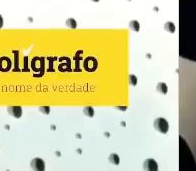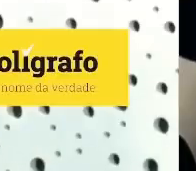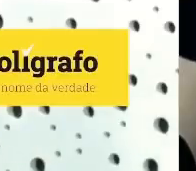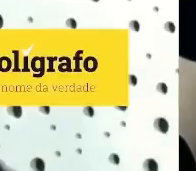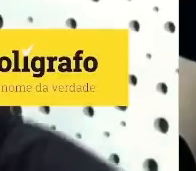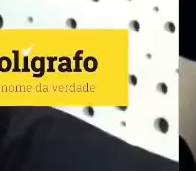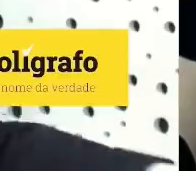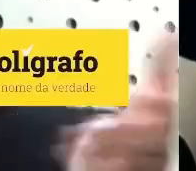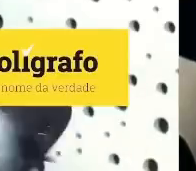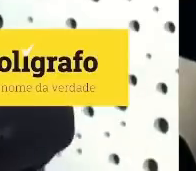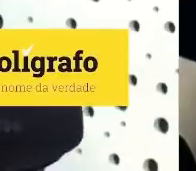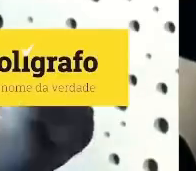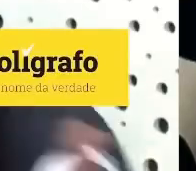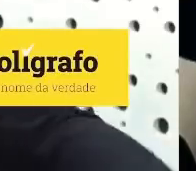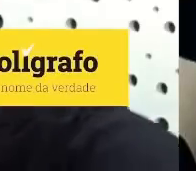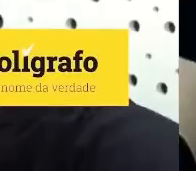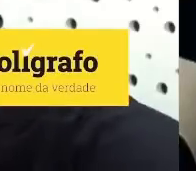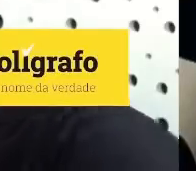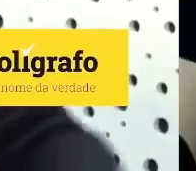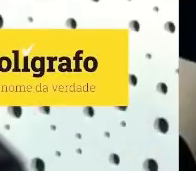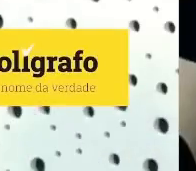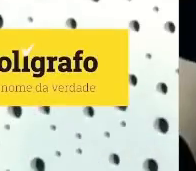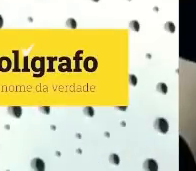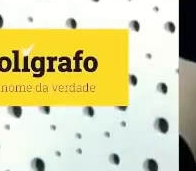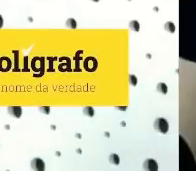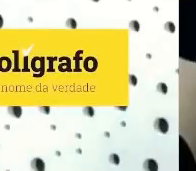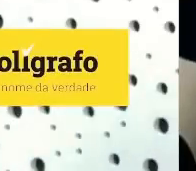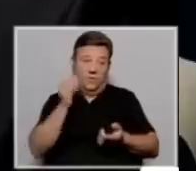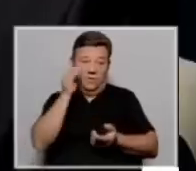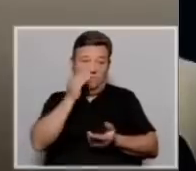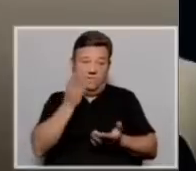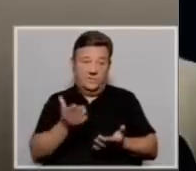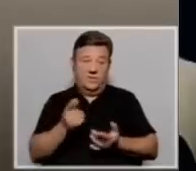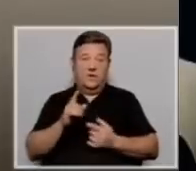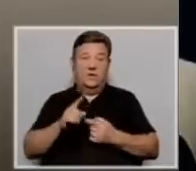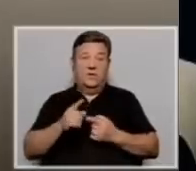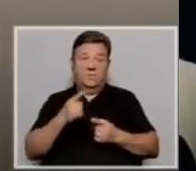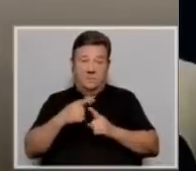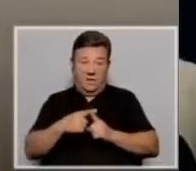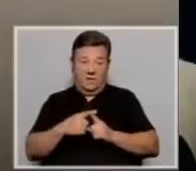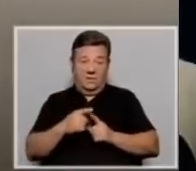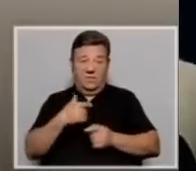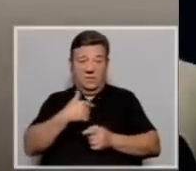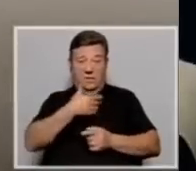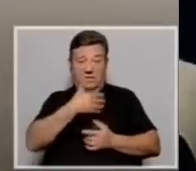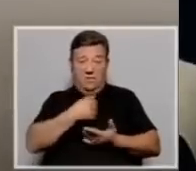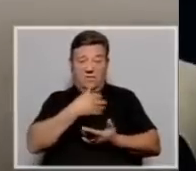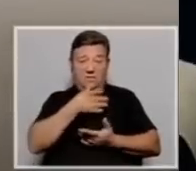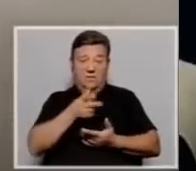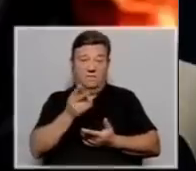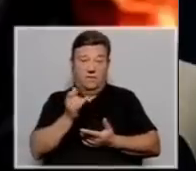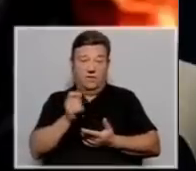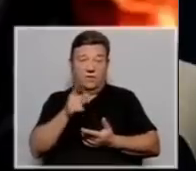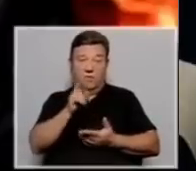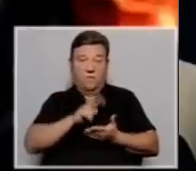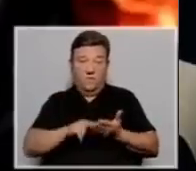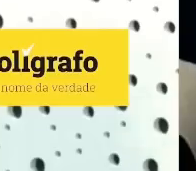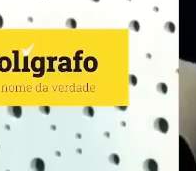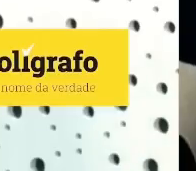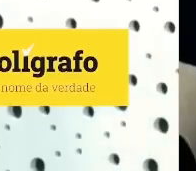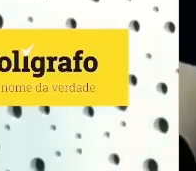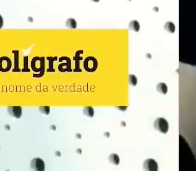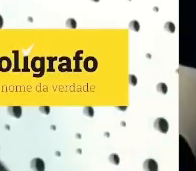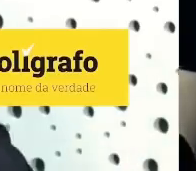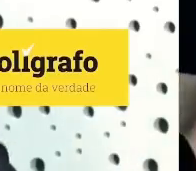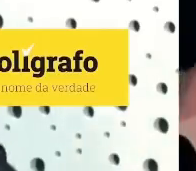falsidade. Agora tenho que fazer um bocado de trabalho de casa, diabo. Não é porem-me sempre no papel. Devo estar a corrigir. Não me... E além disso, lamento dizer, Vítor Gonçalves, você não leu bem.